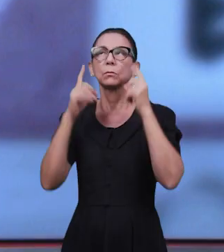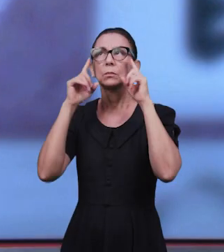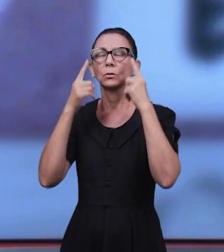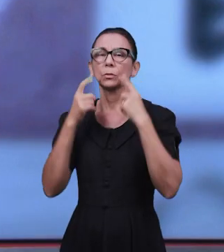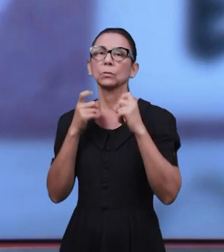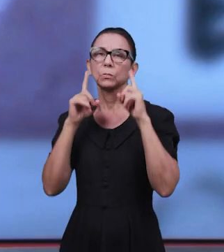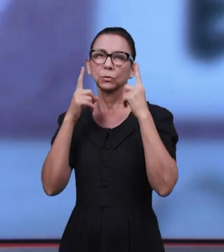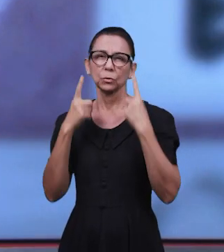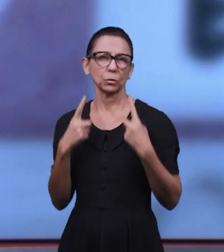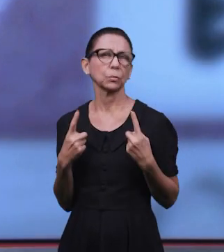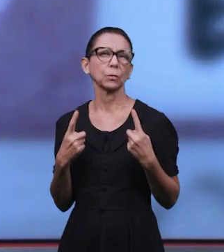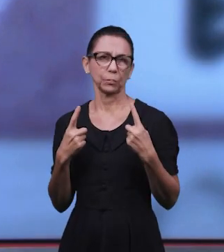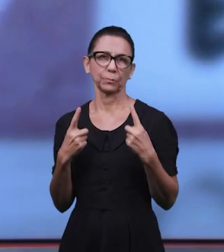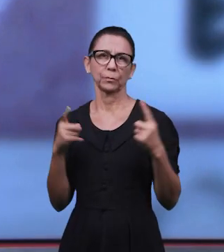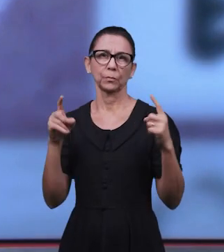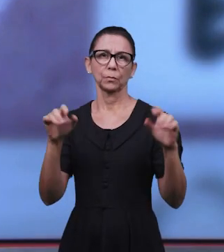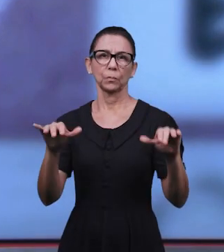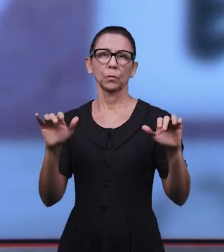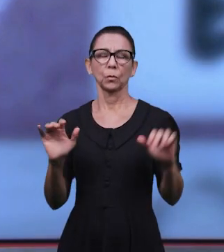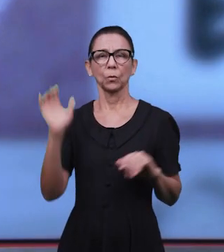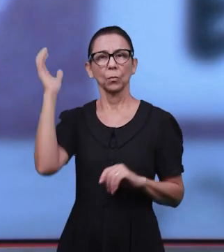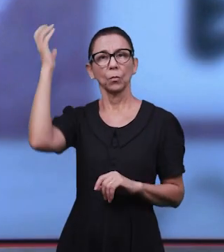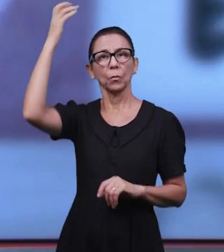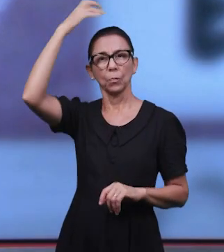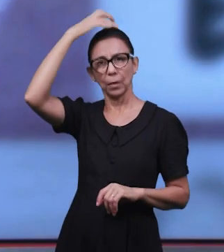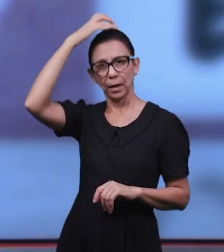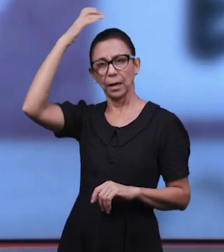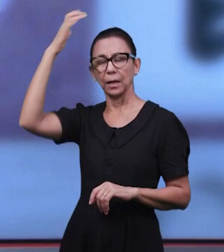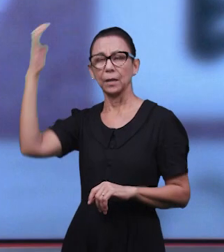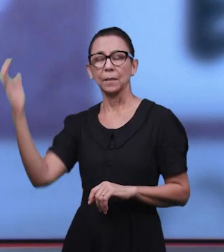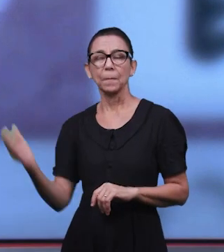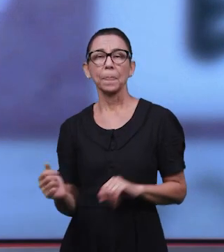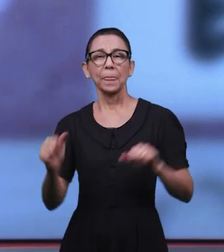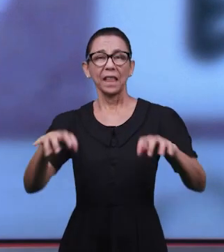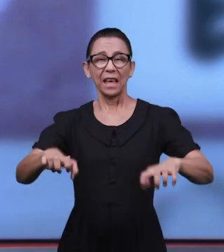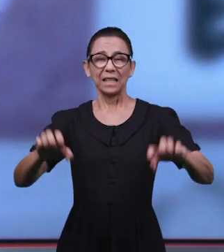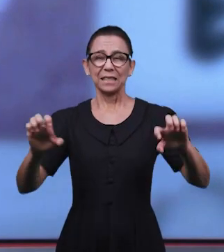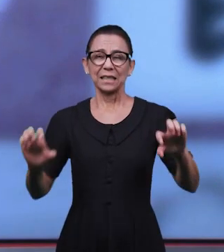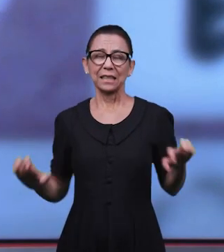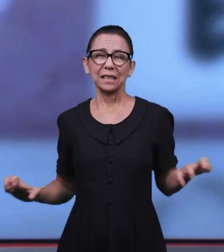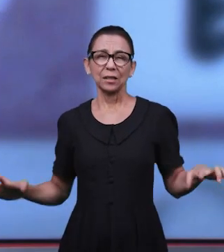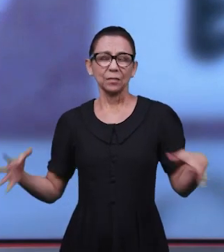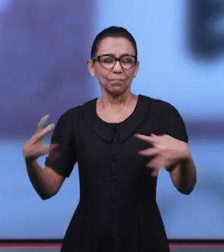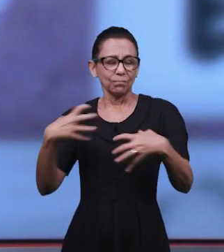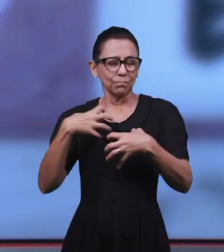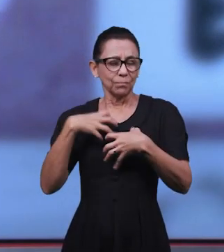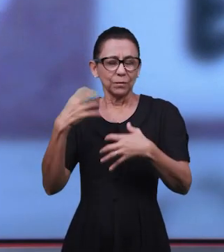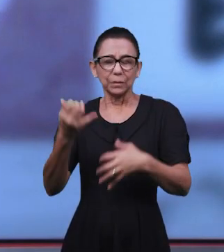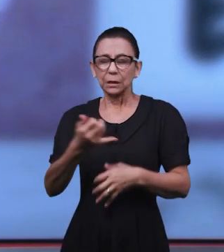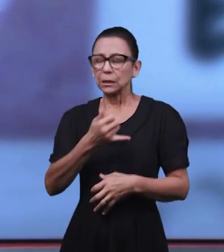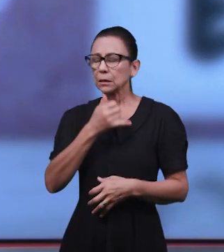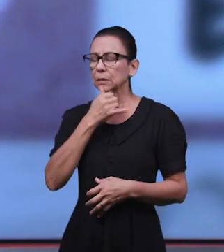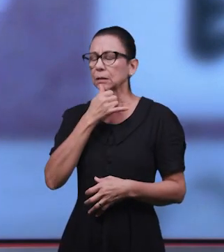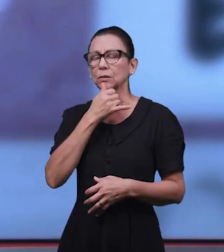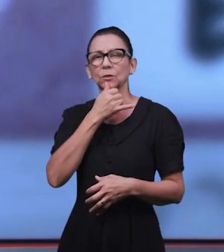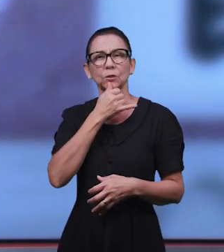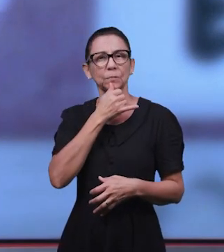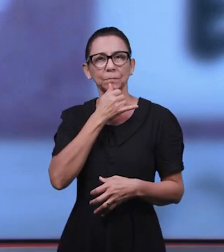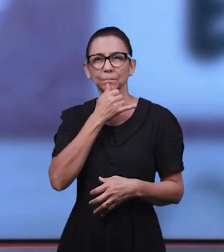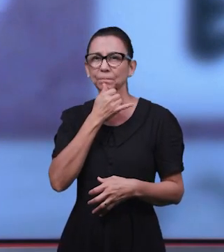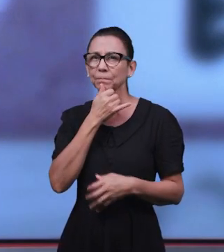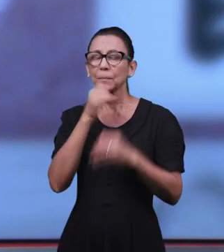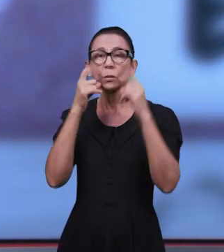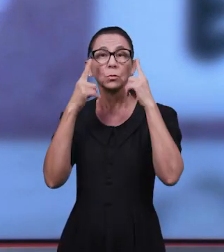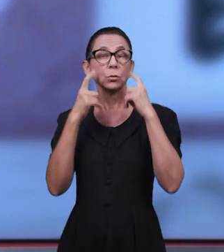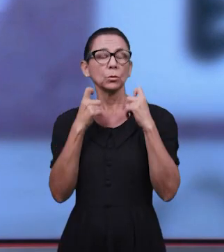muitíssimo. Como vemos, imerso por um sentimento de tristeza, Ezequias chorou muitíssimo.